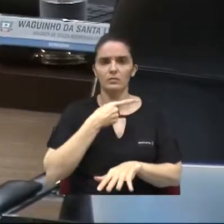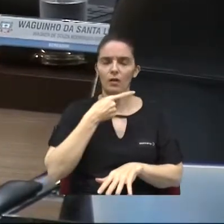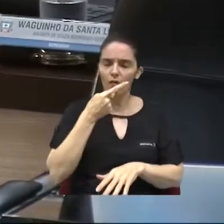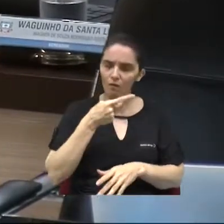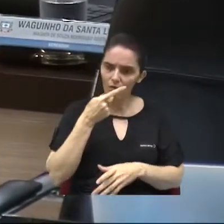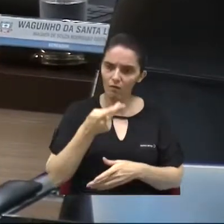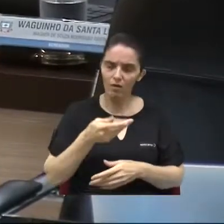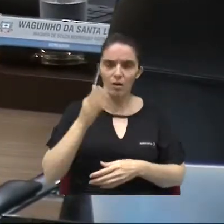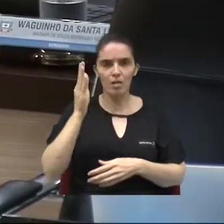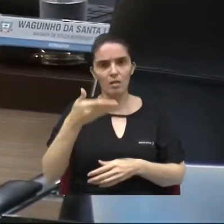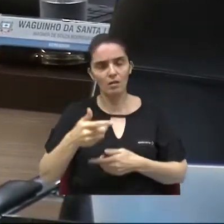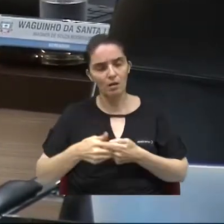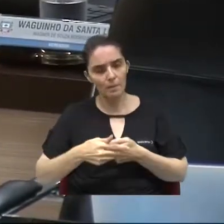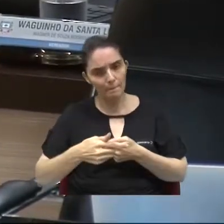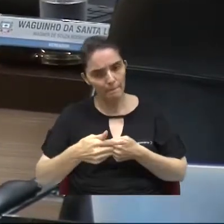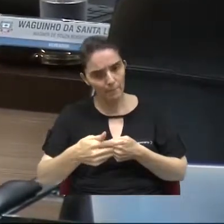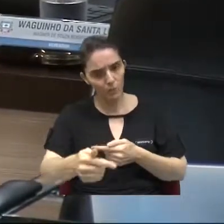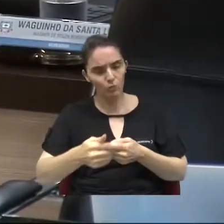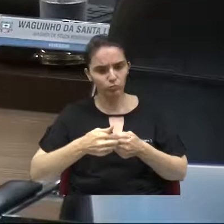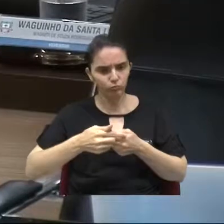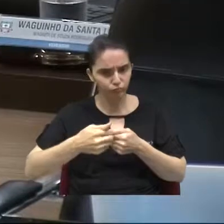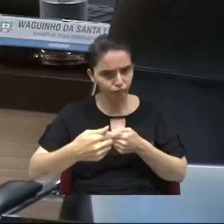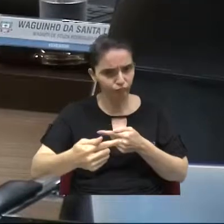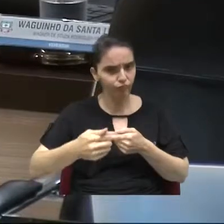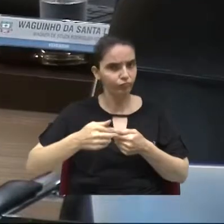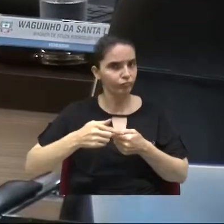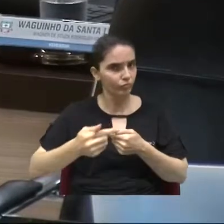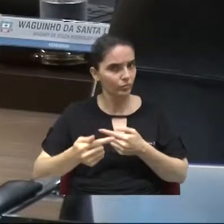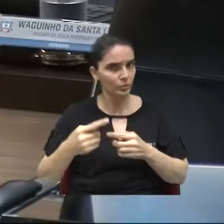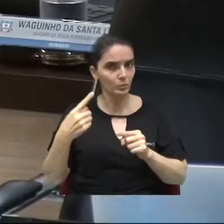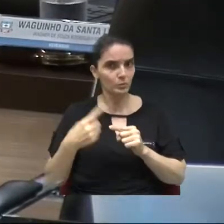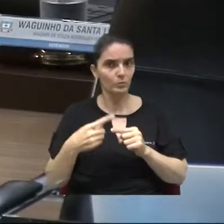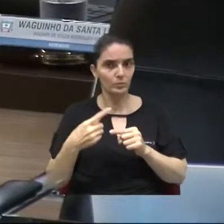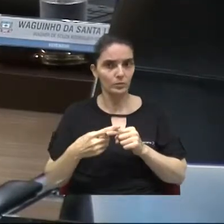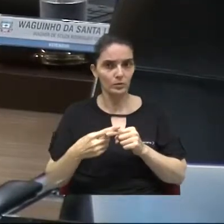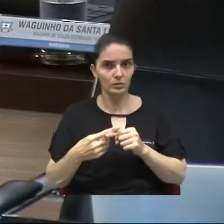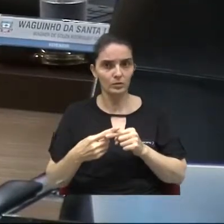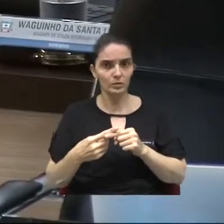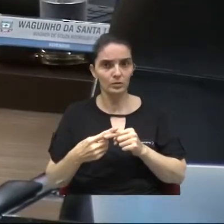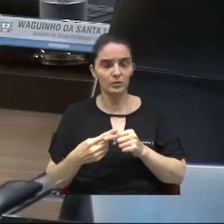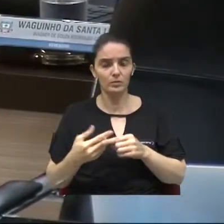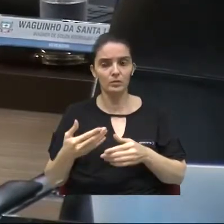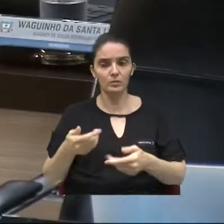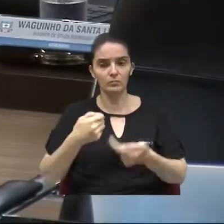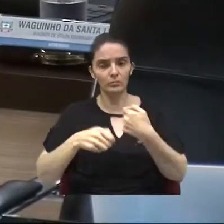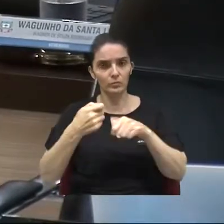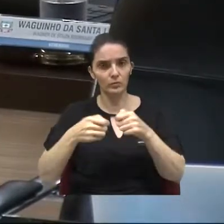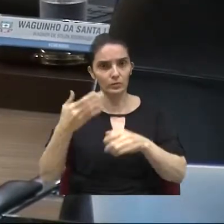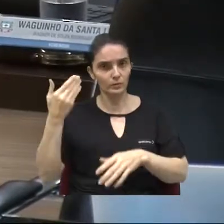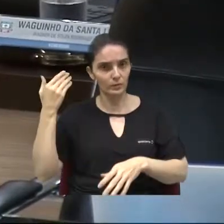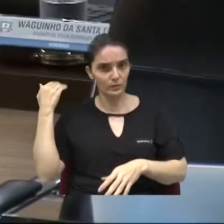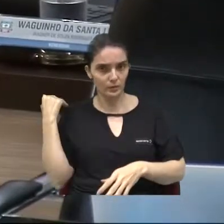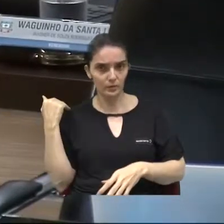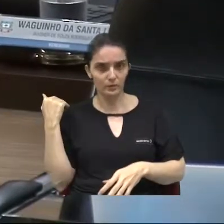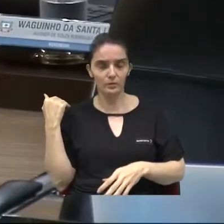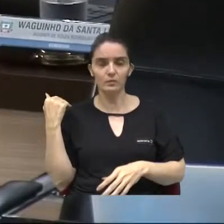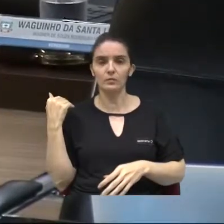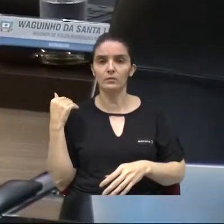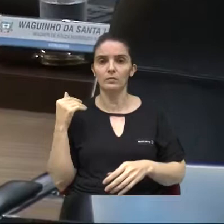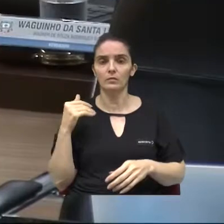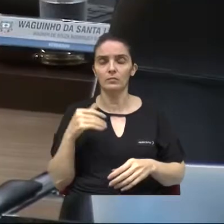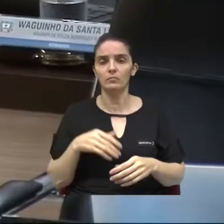desta prorrogação ter sido praticamente colocado dentro de uma gaveta na gestão passada, e, infelizmente, a situação se